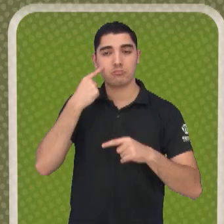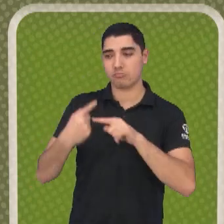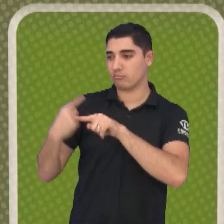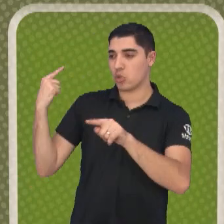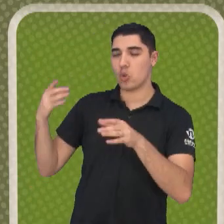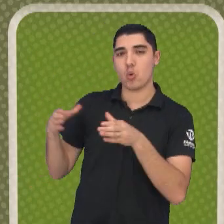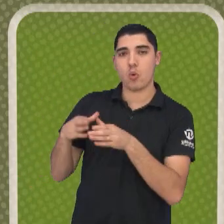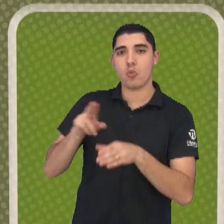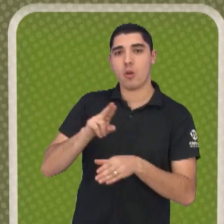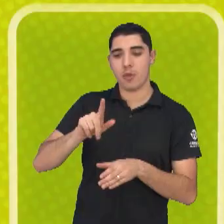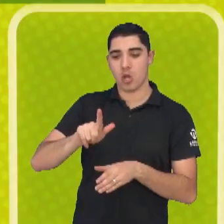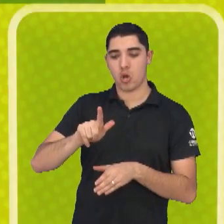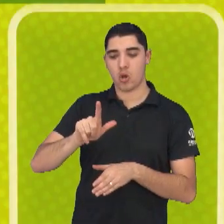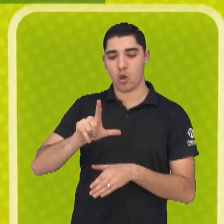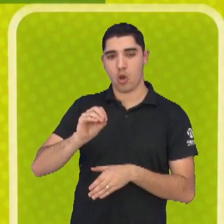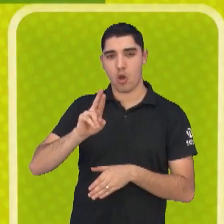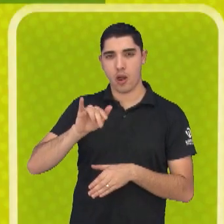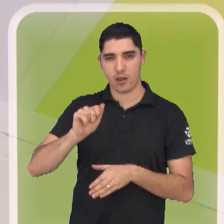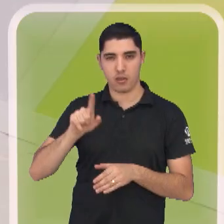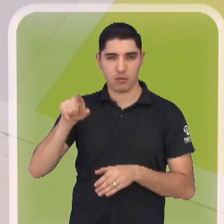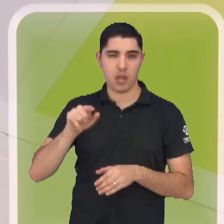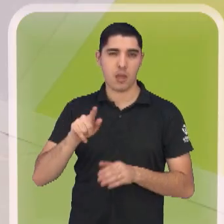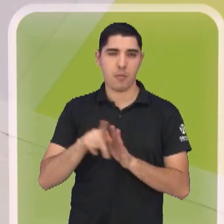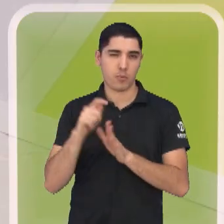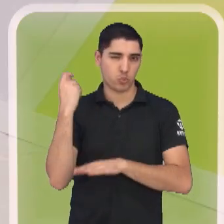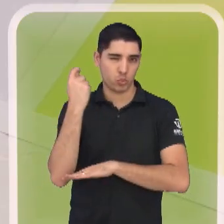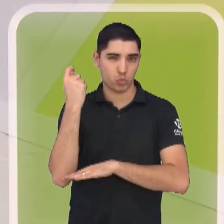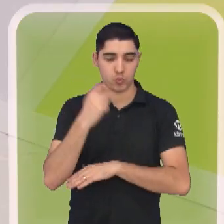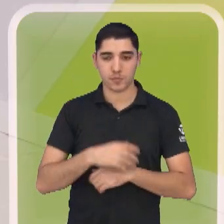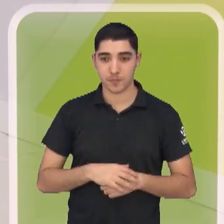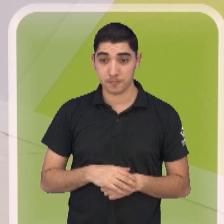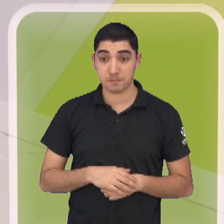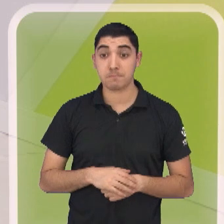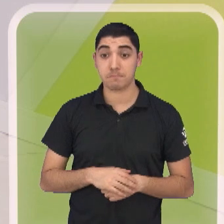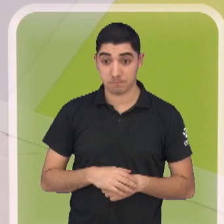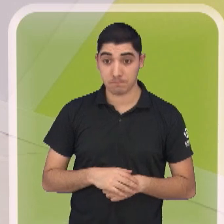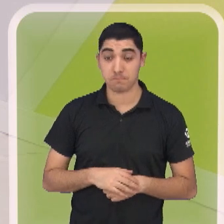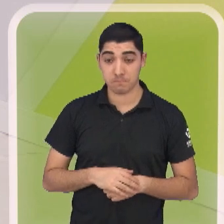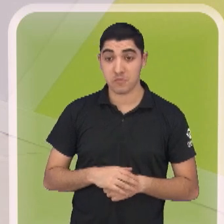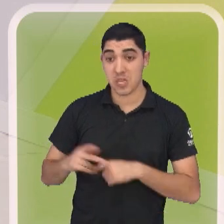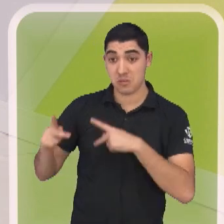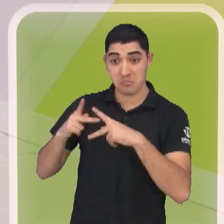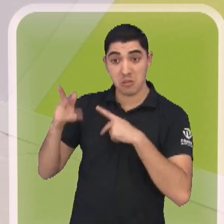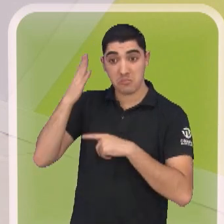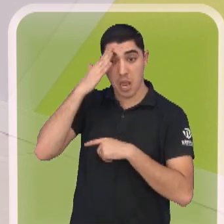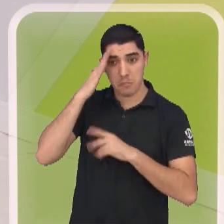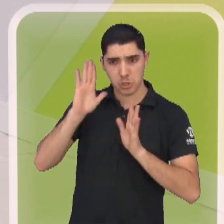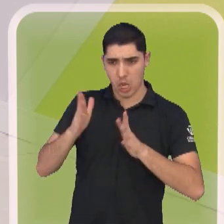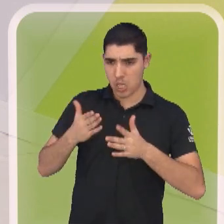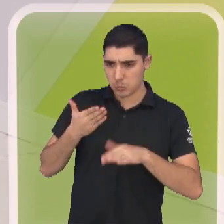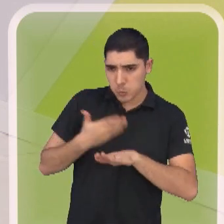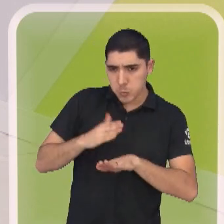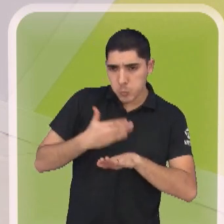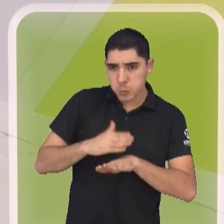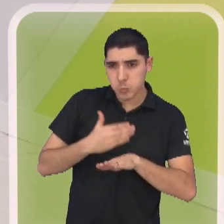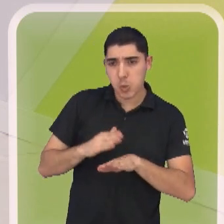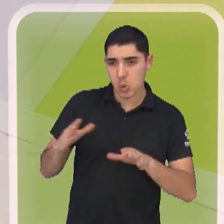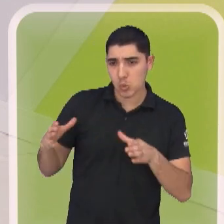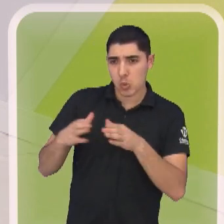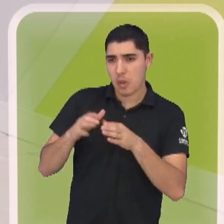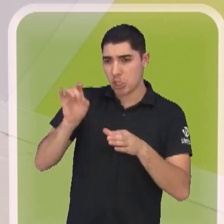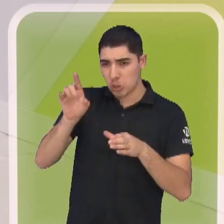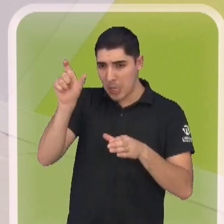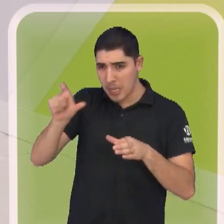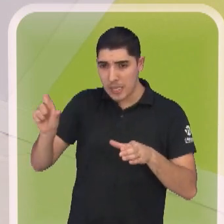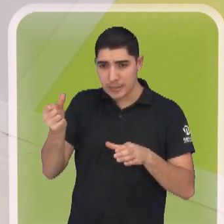glória do Rio Grande do Sul a gente sabe que o São José Já tá treinando com muito mais jogadores do que apenas esses